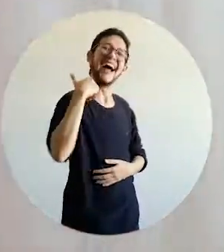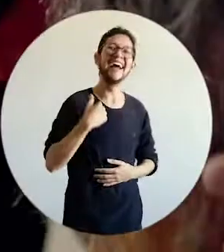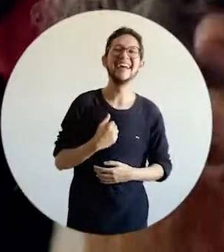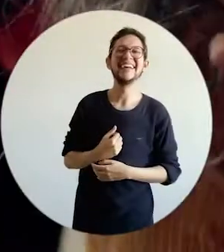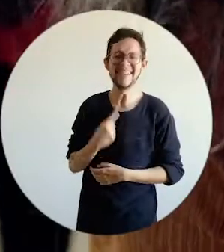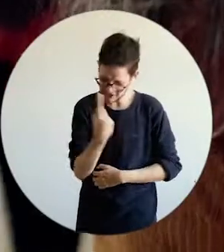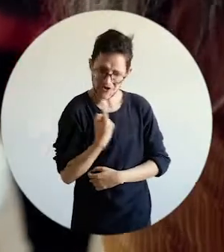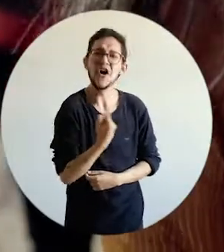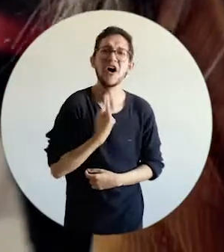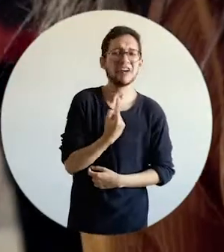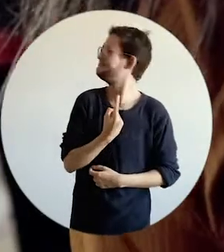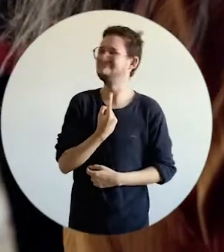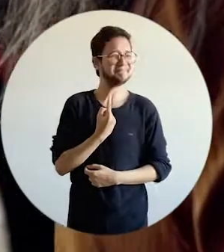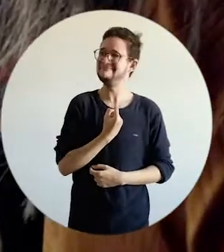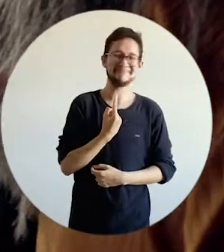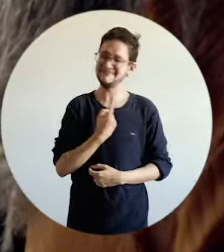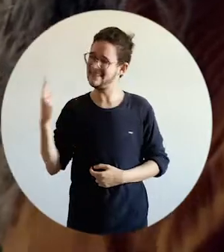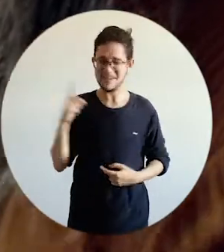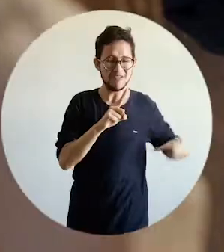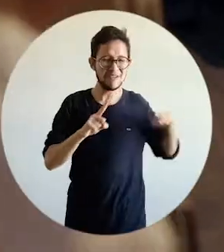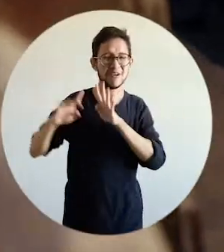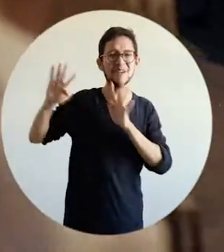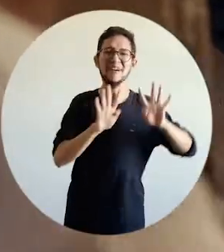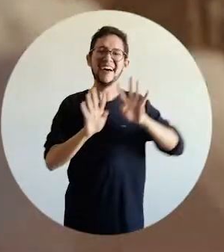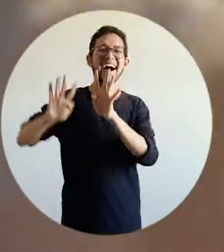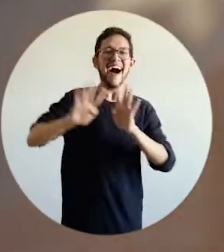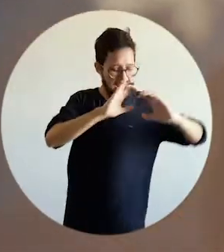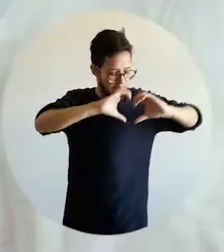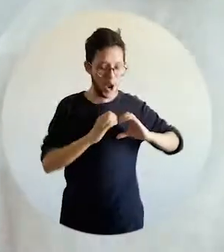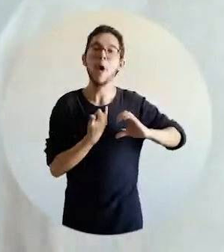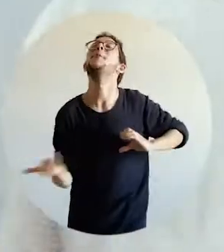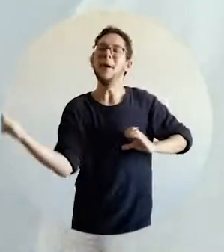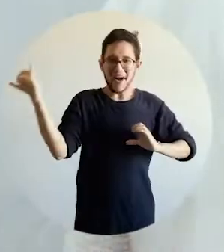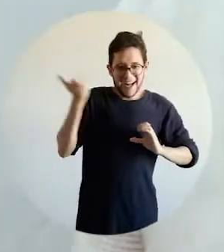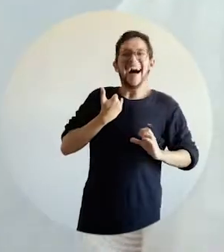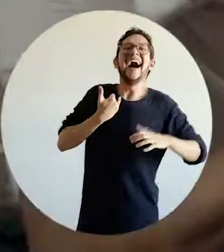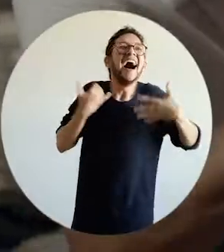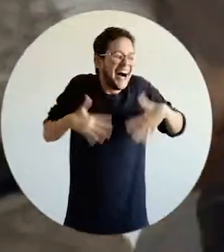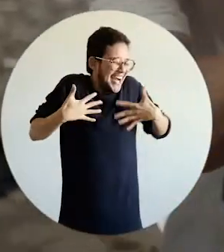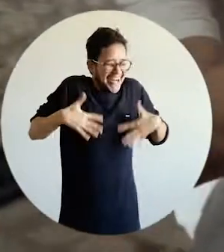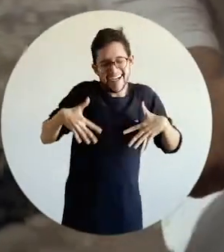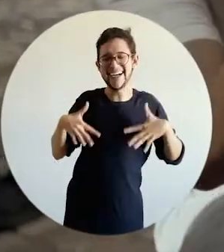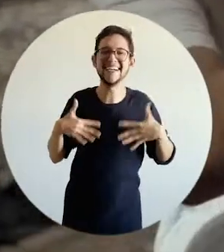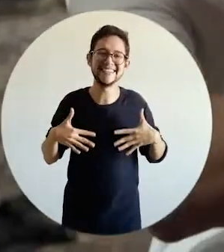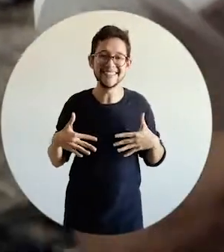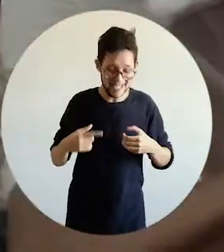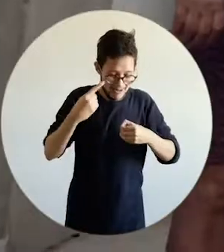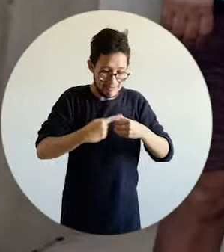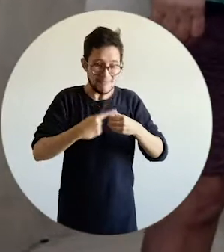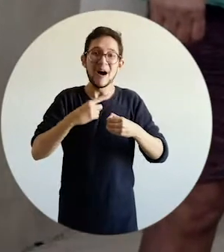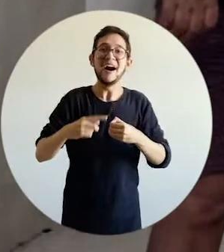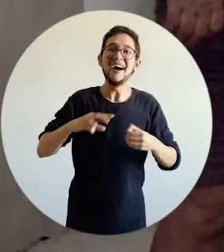falhar nem ninguém fica forte ocultar seu